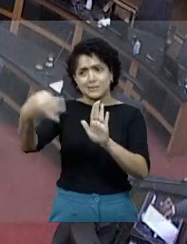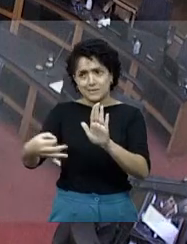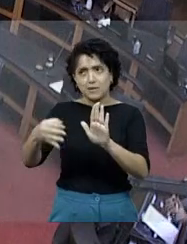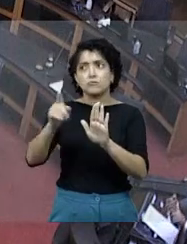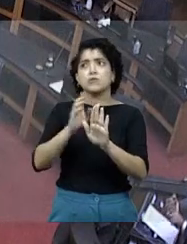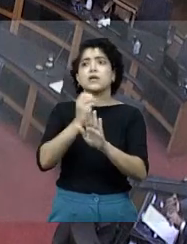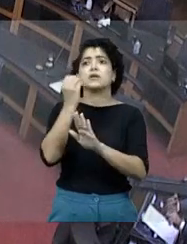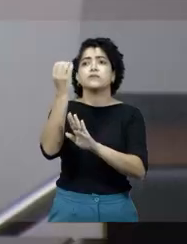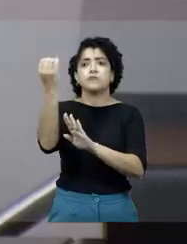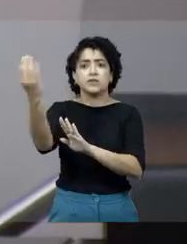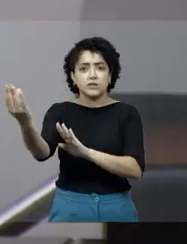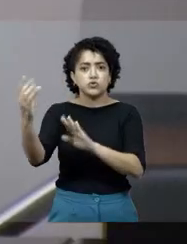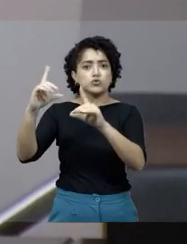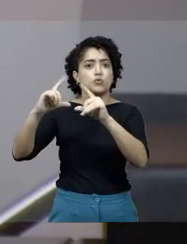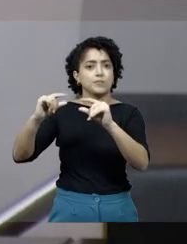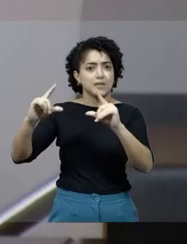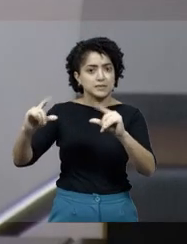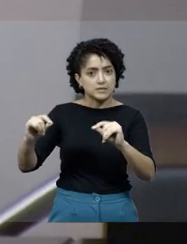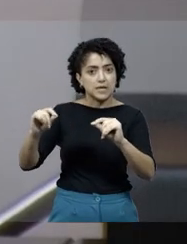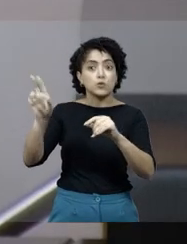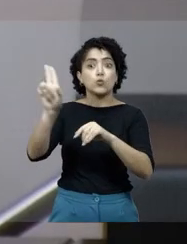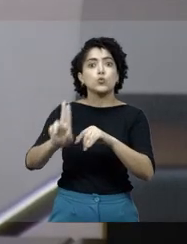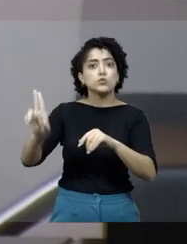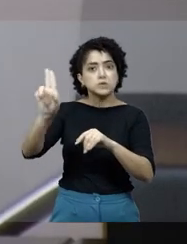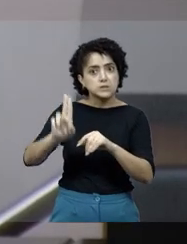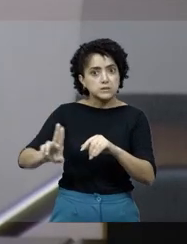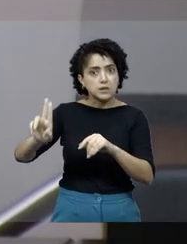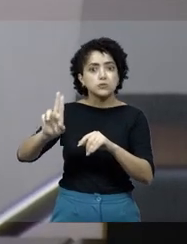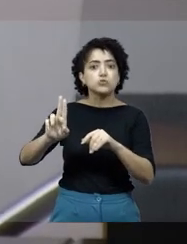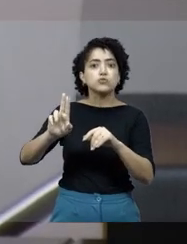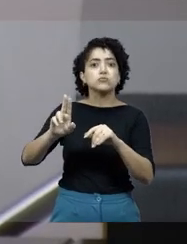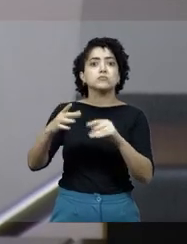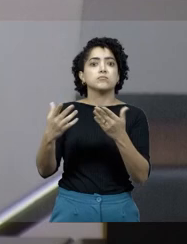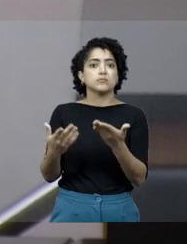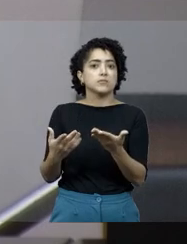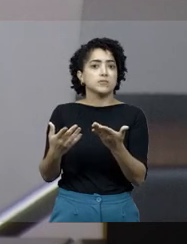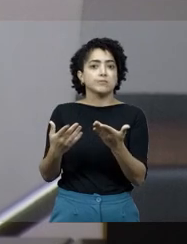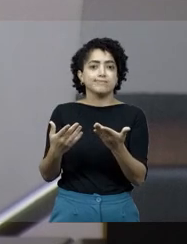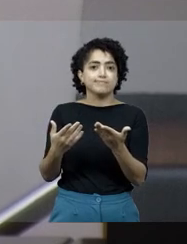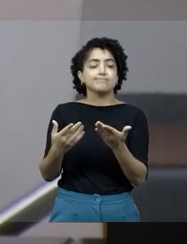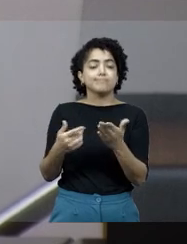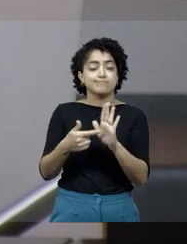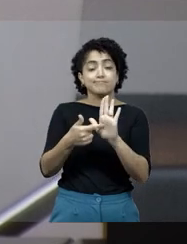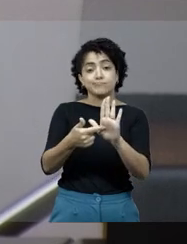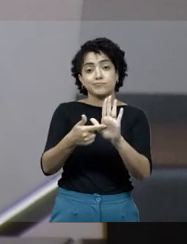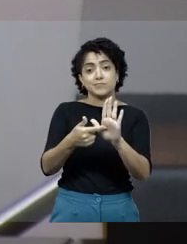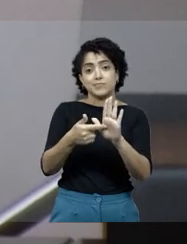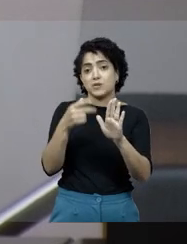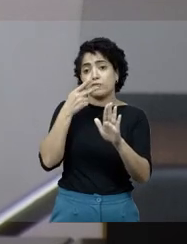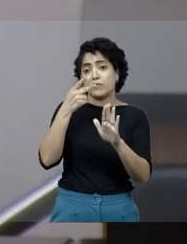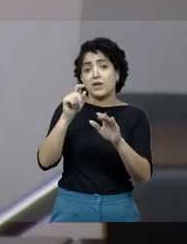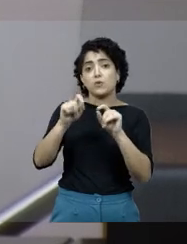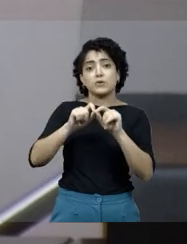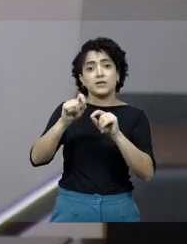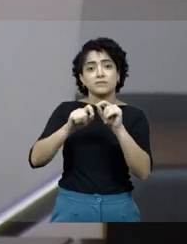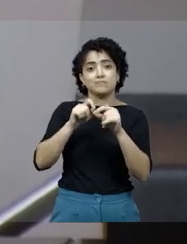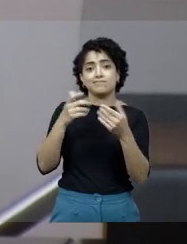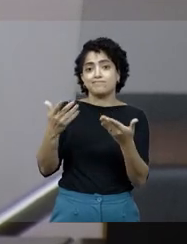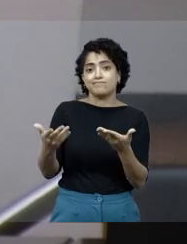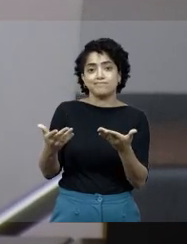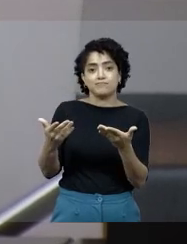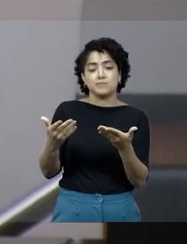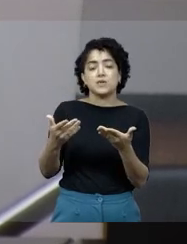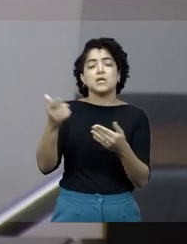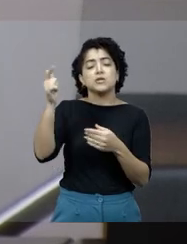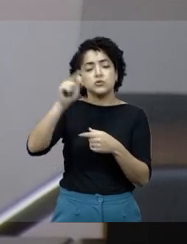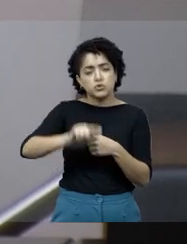que ele estava usando de forma irregular, que não está de acordo com o edital. Confirmaram tudo. Eles não têm o que dizer. Eles não têm o que dizer. E eu vou trazer